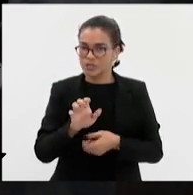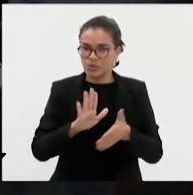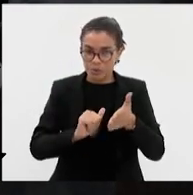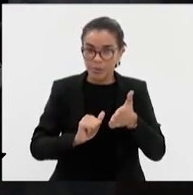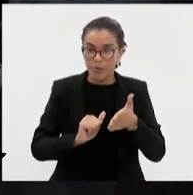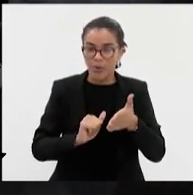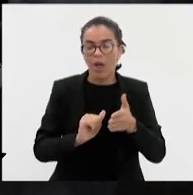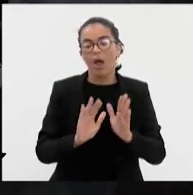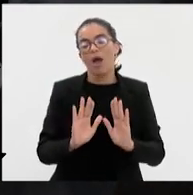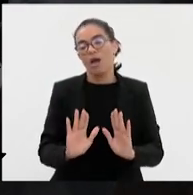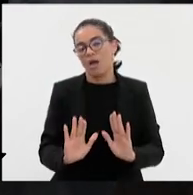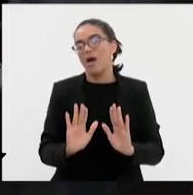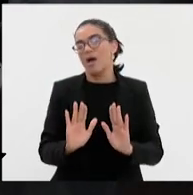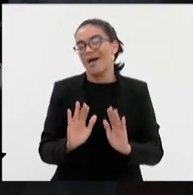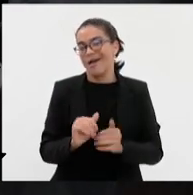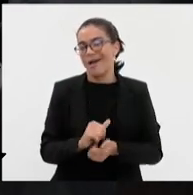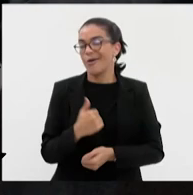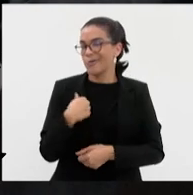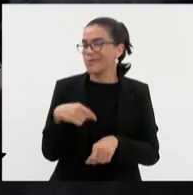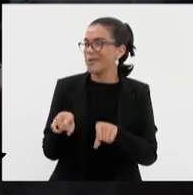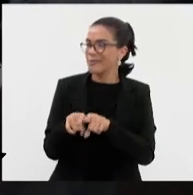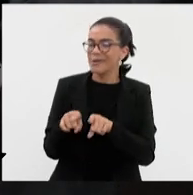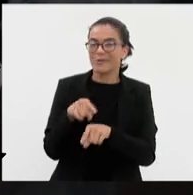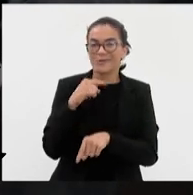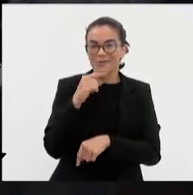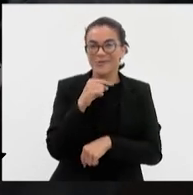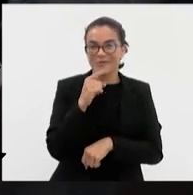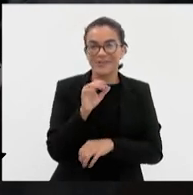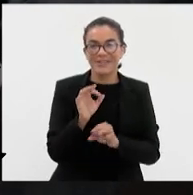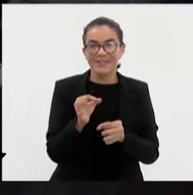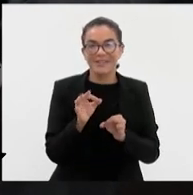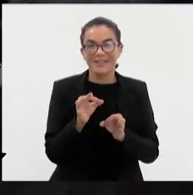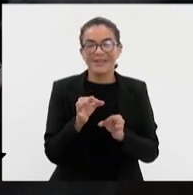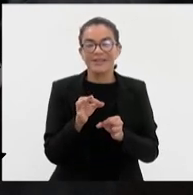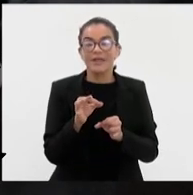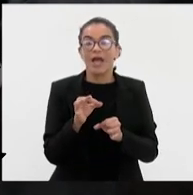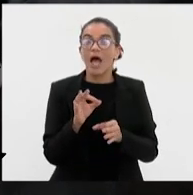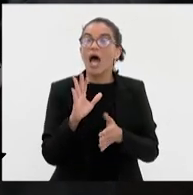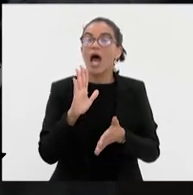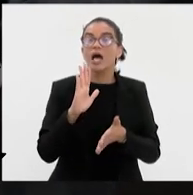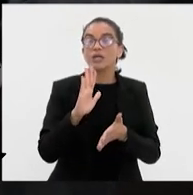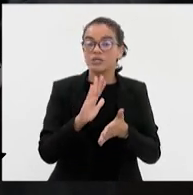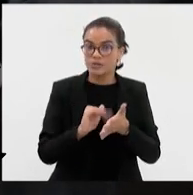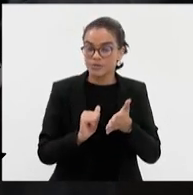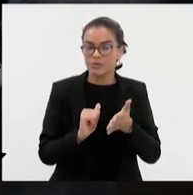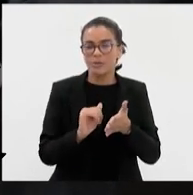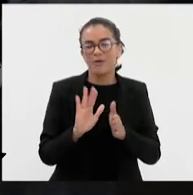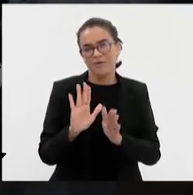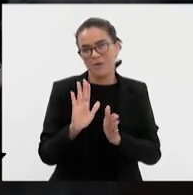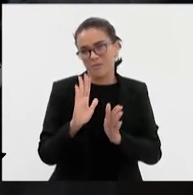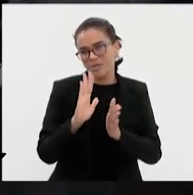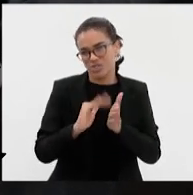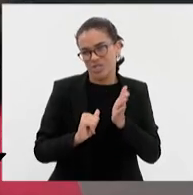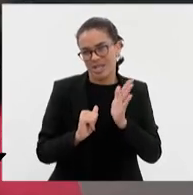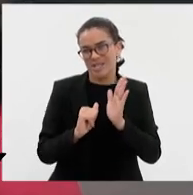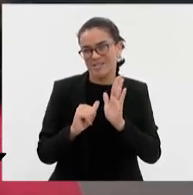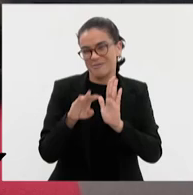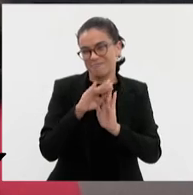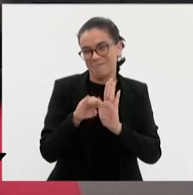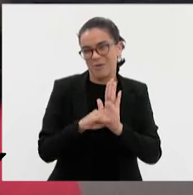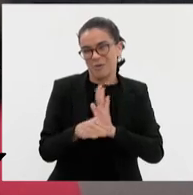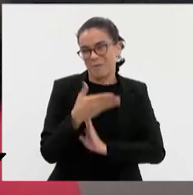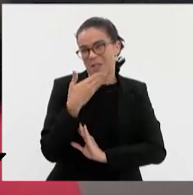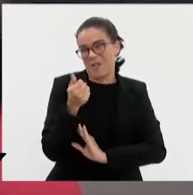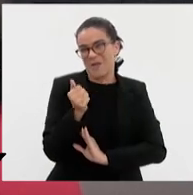suprimiu? Isso que eu queria tirar a dúvida aqui, que no meu relatório... É supressiva. Mas, presidente, vamos retirar de pauta, eu vou